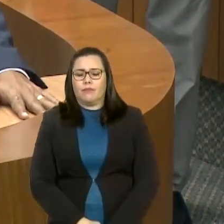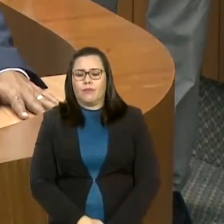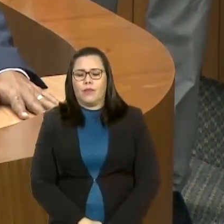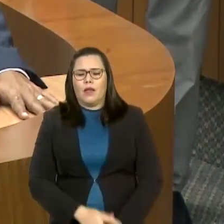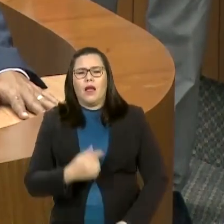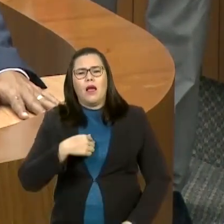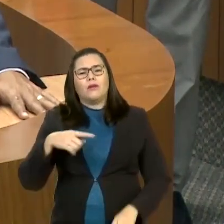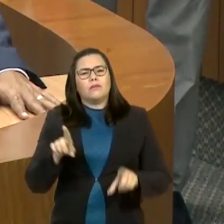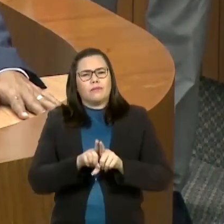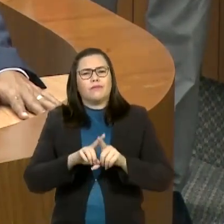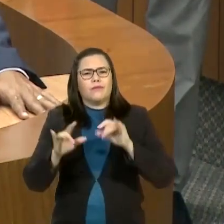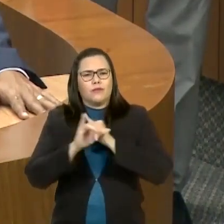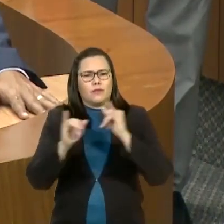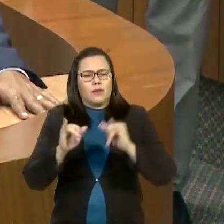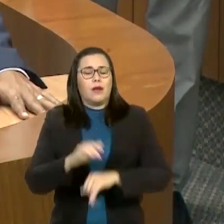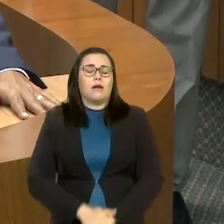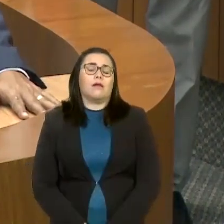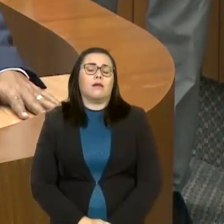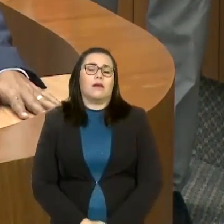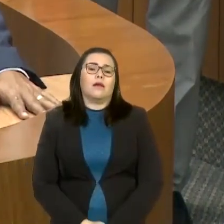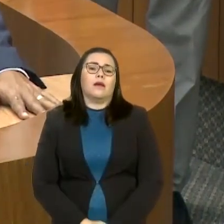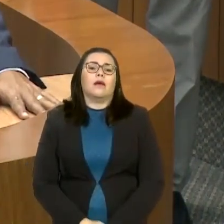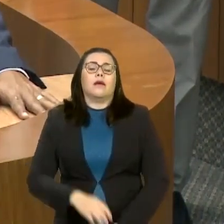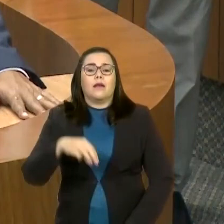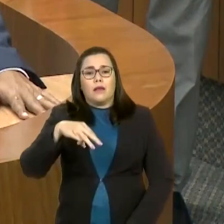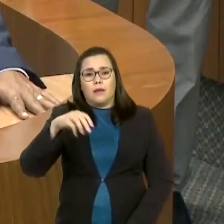asfáltica da MA